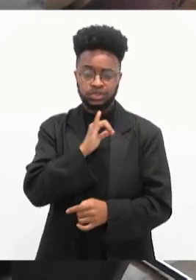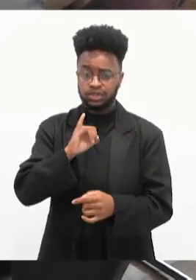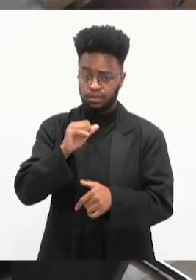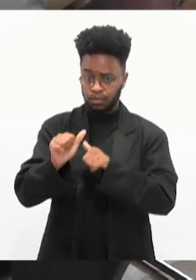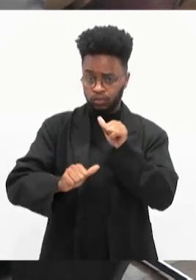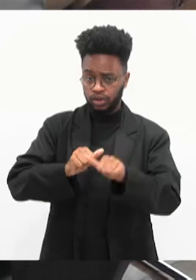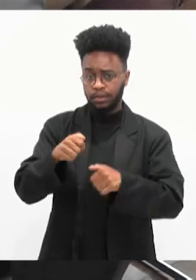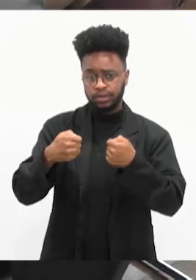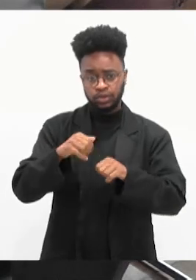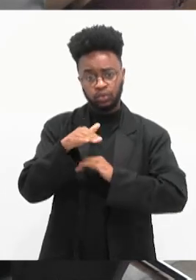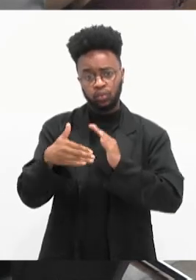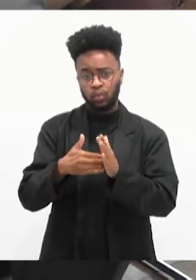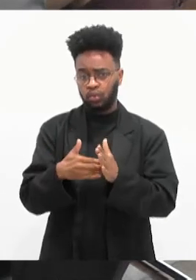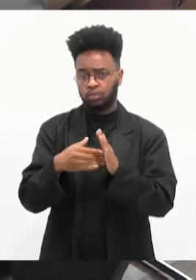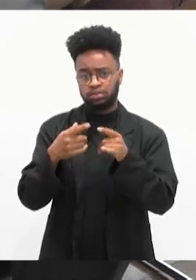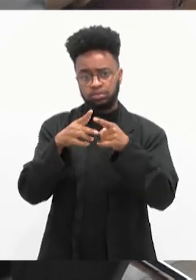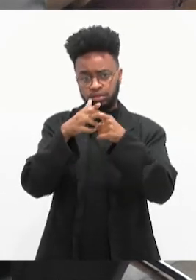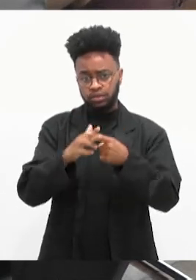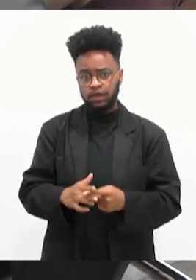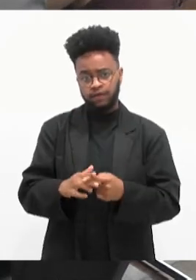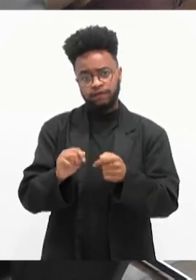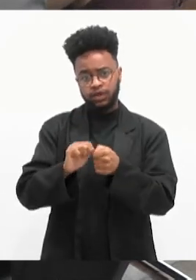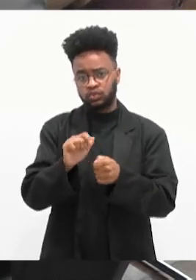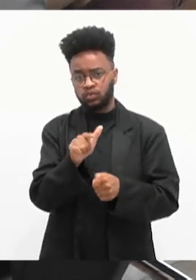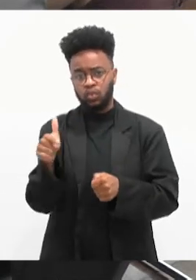ele inteiro. Pô. Revoga e faz outro.